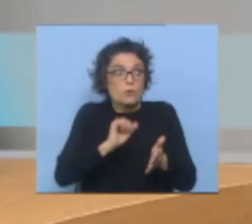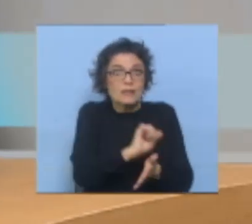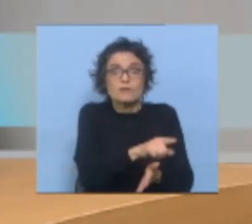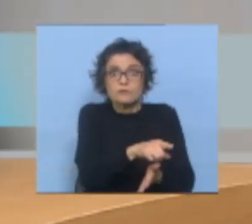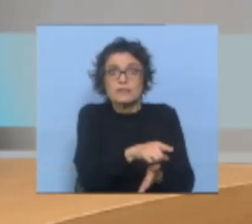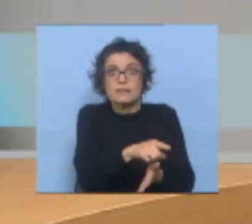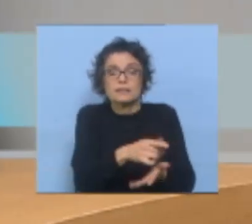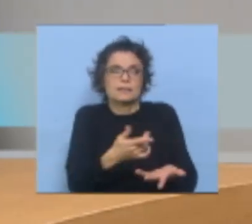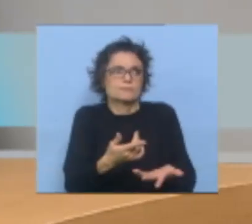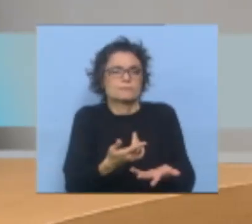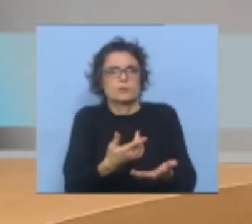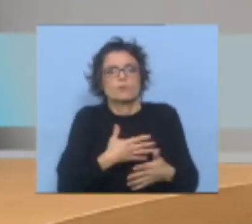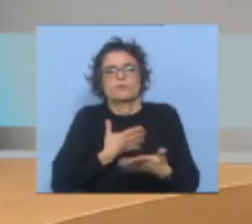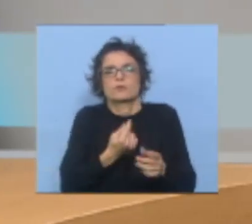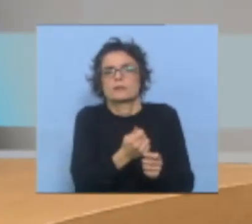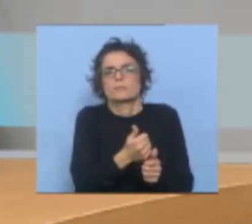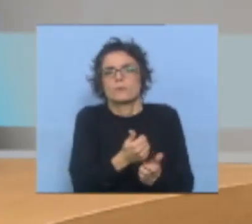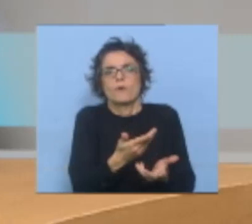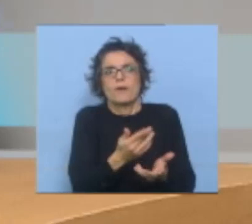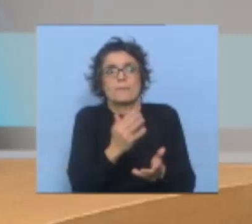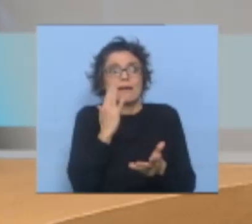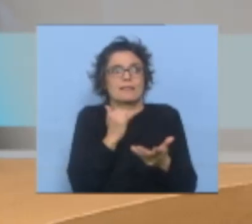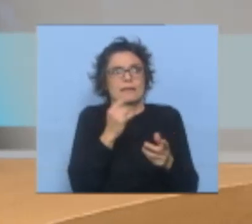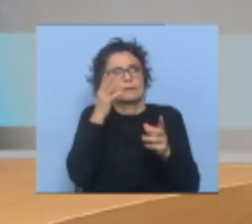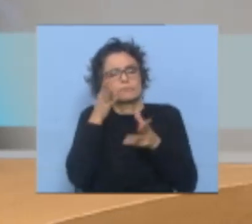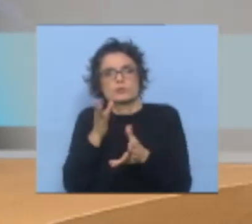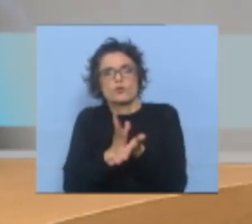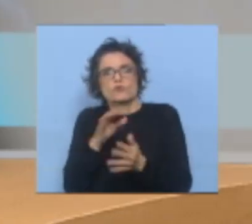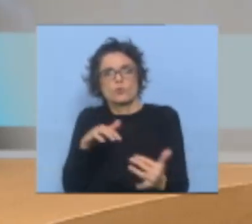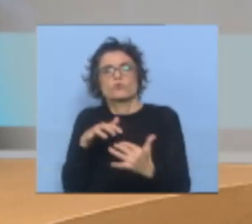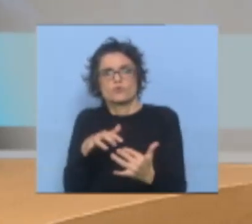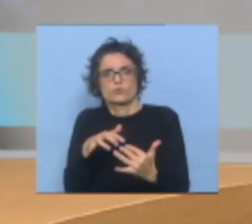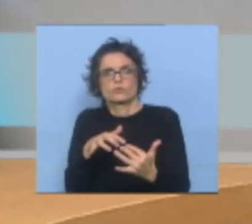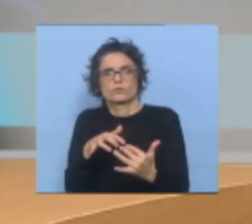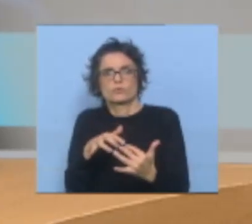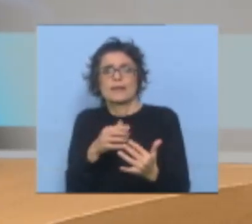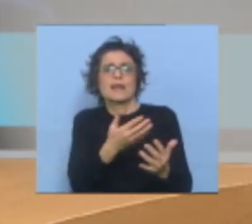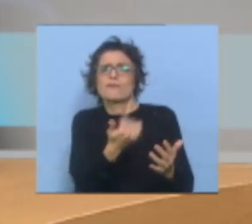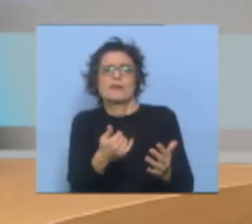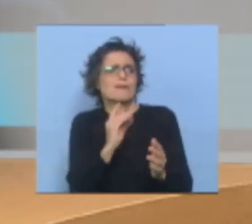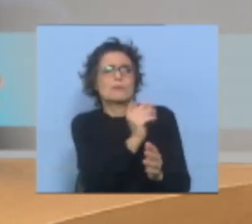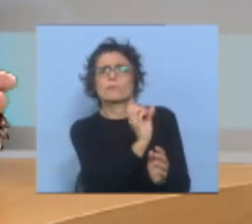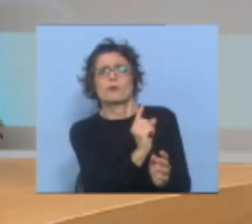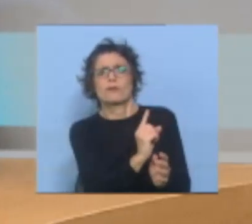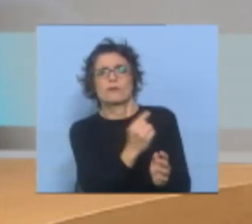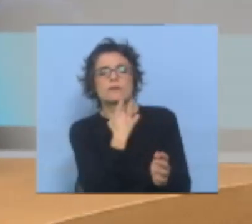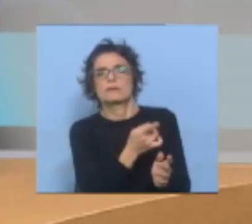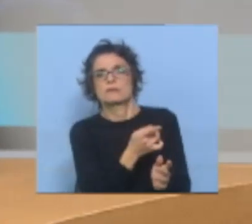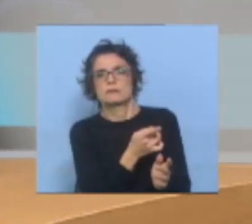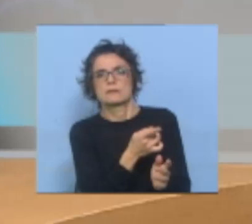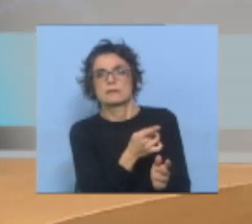das intenções, a tentar ganhar o jogo e a dizer para ele ficar. E temos uma equipa